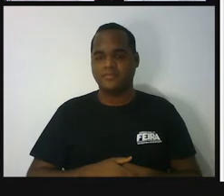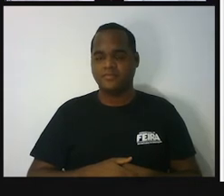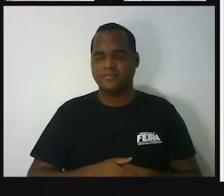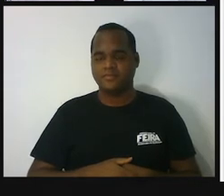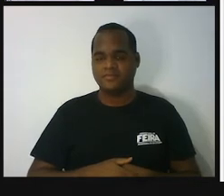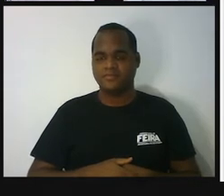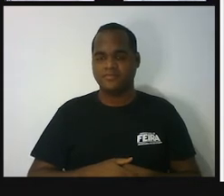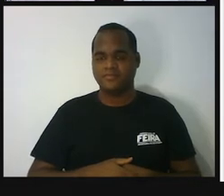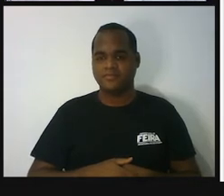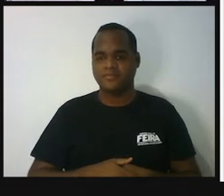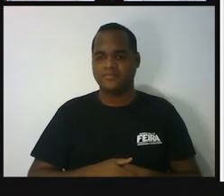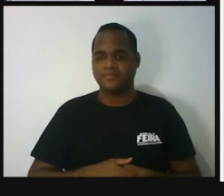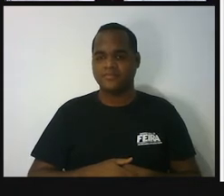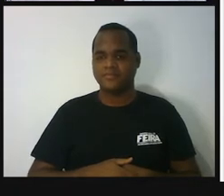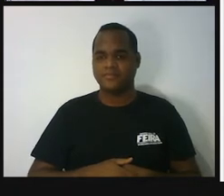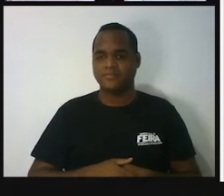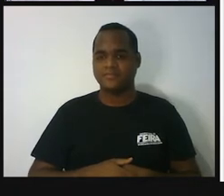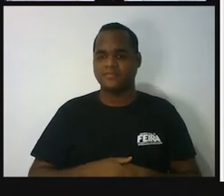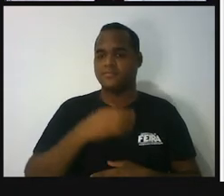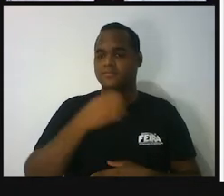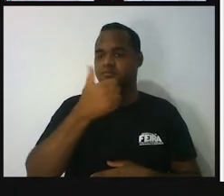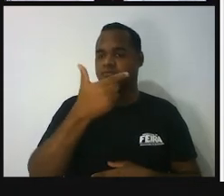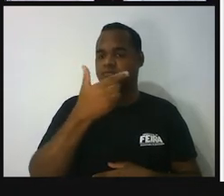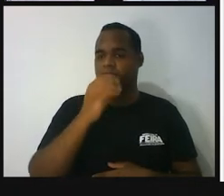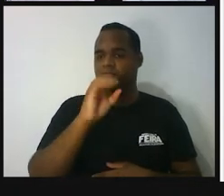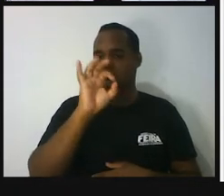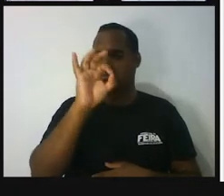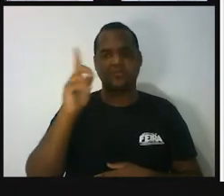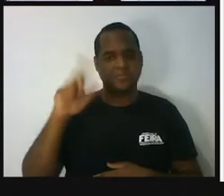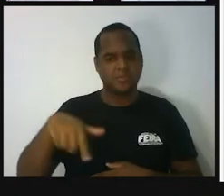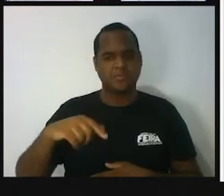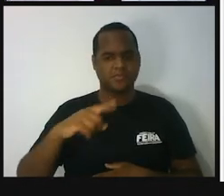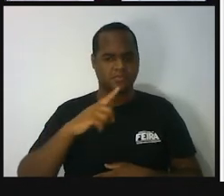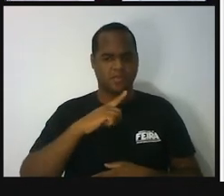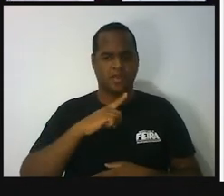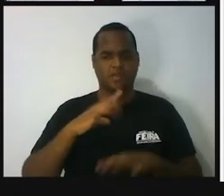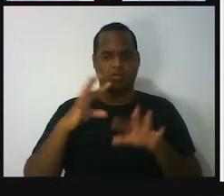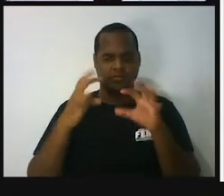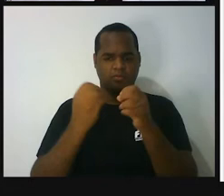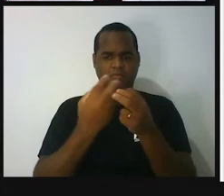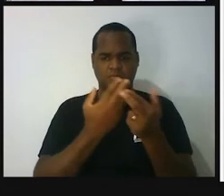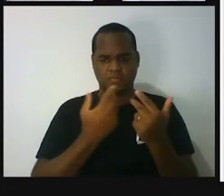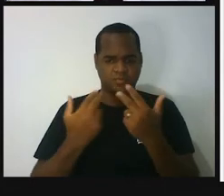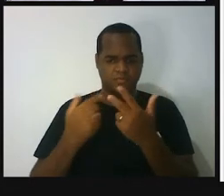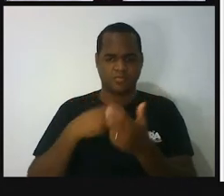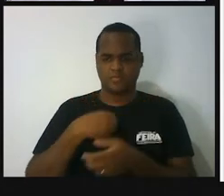Opa, 120 graus de novo. Será que todos